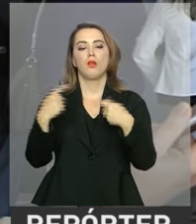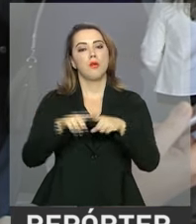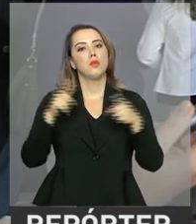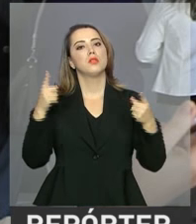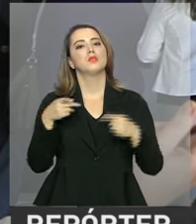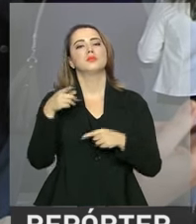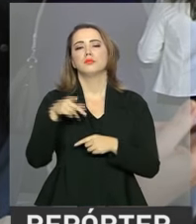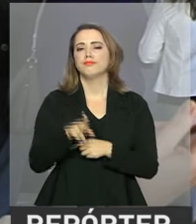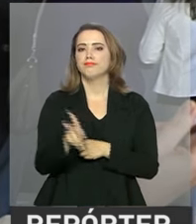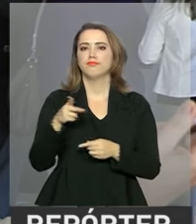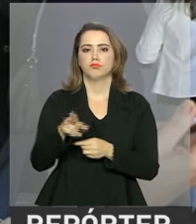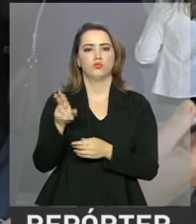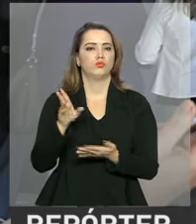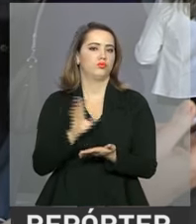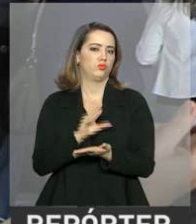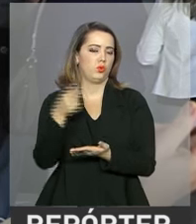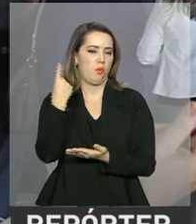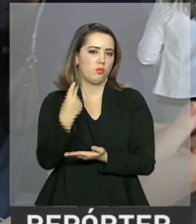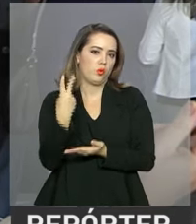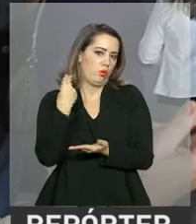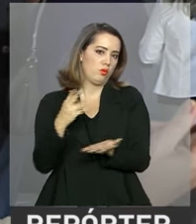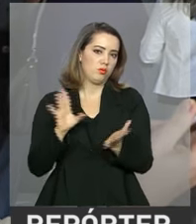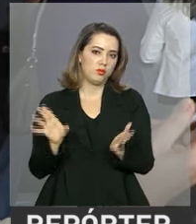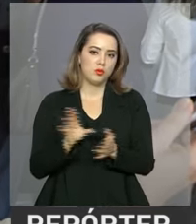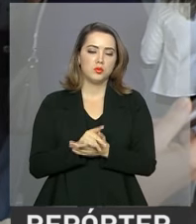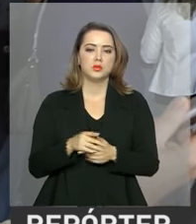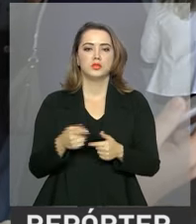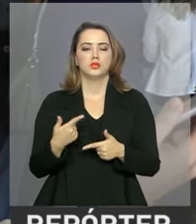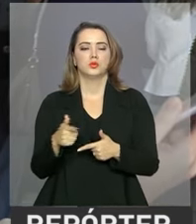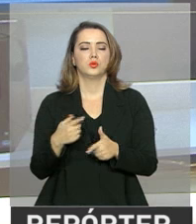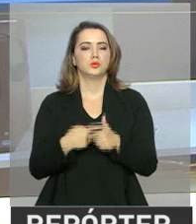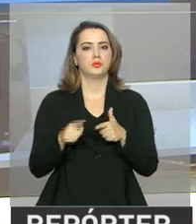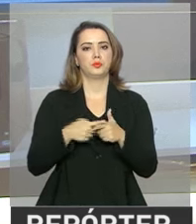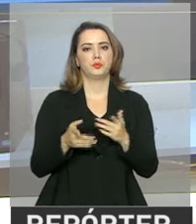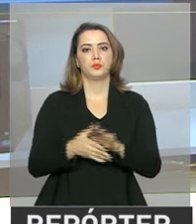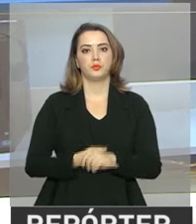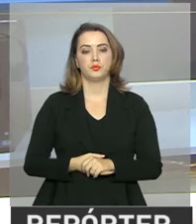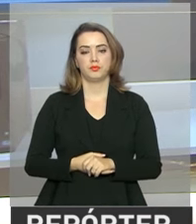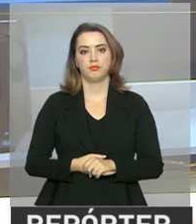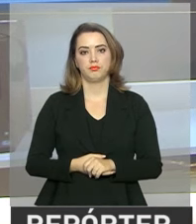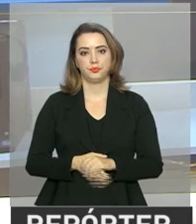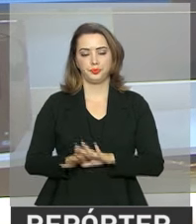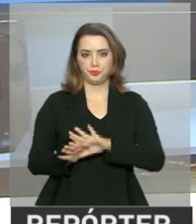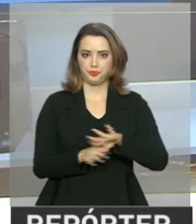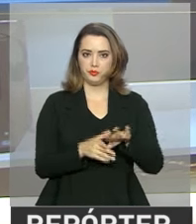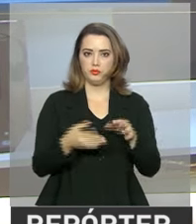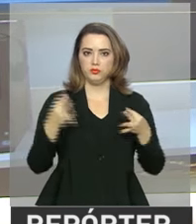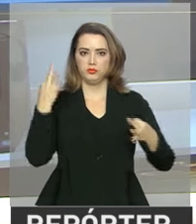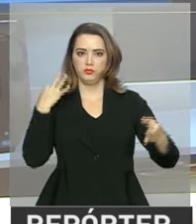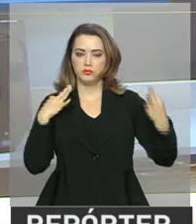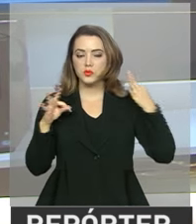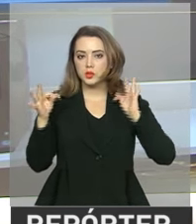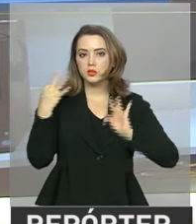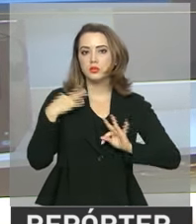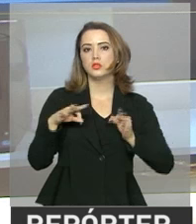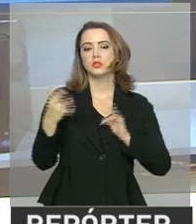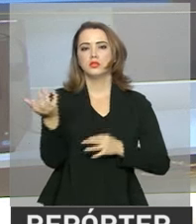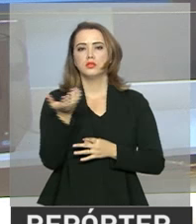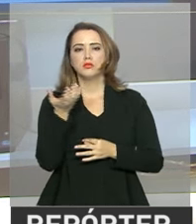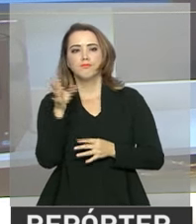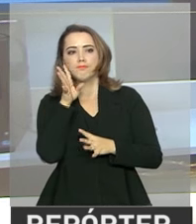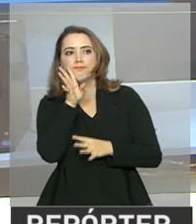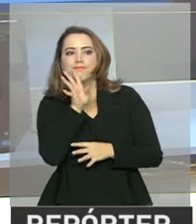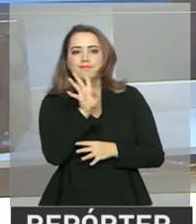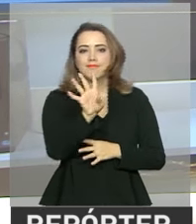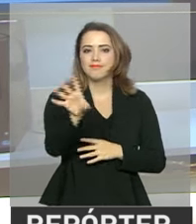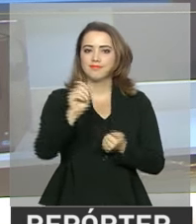absolutamente dentro do previsto que não terá nenhum problema. E os turistas que planejam acompanhar os Jogos